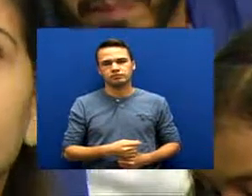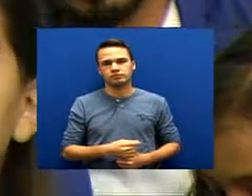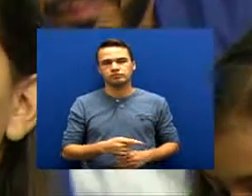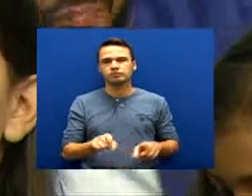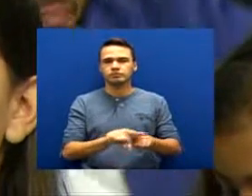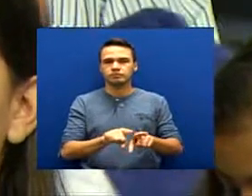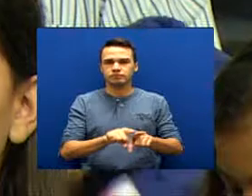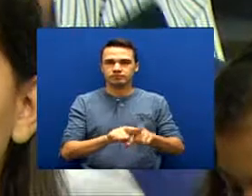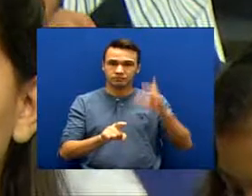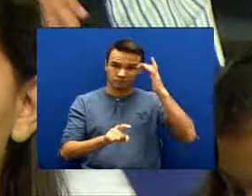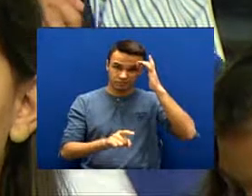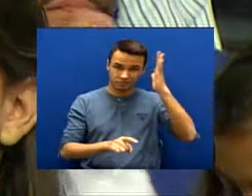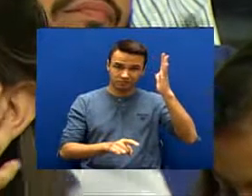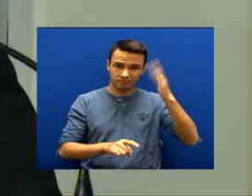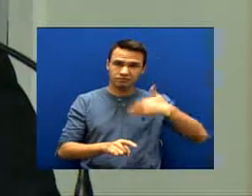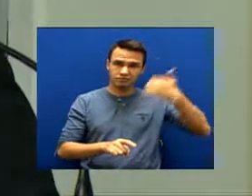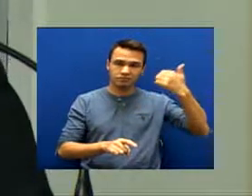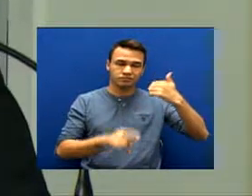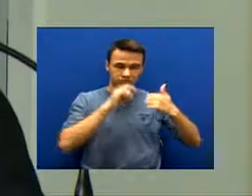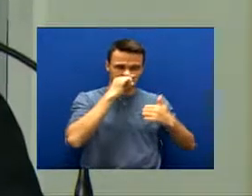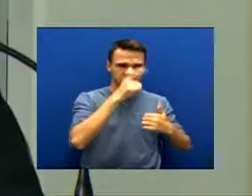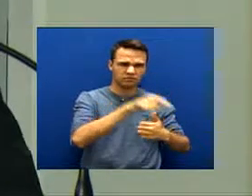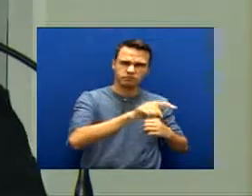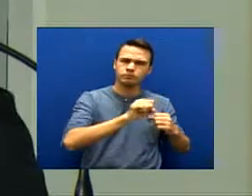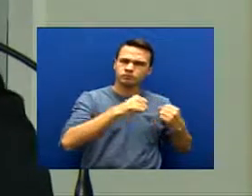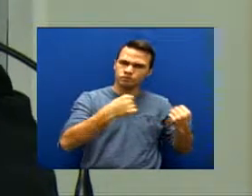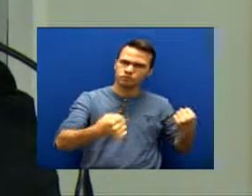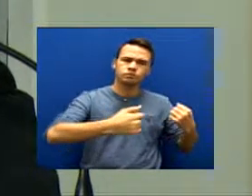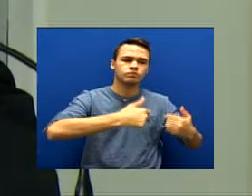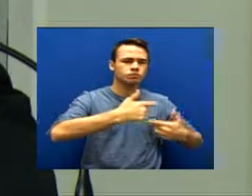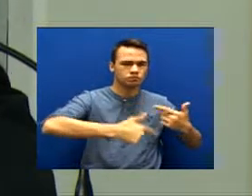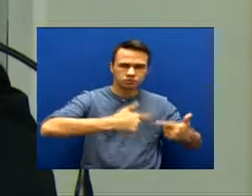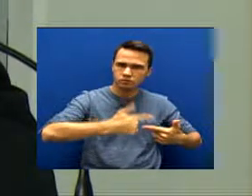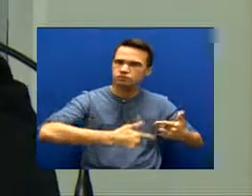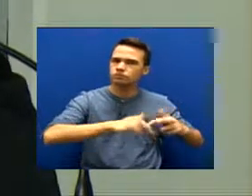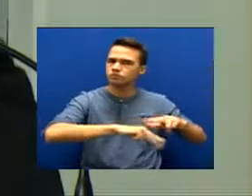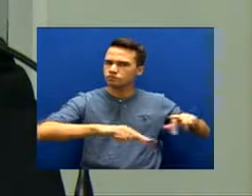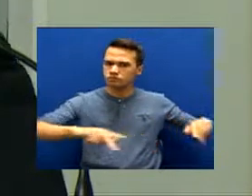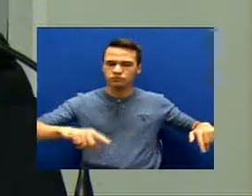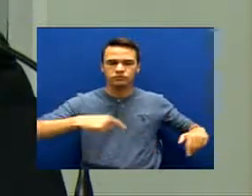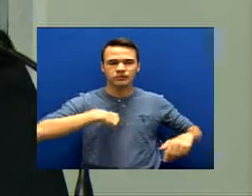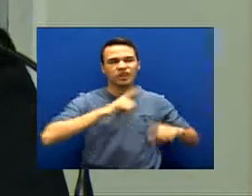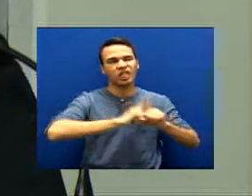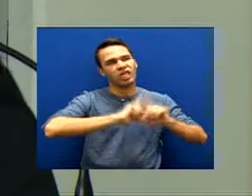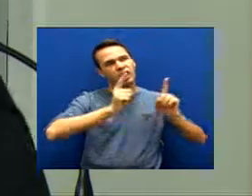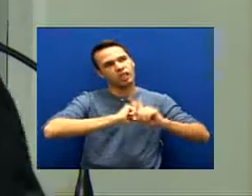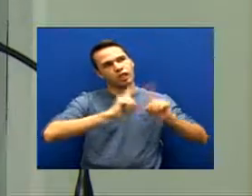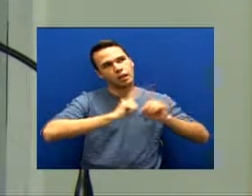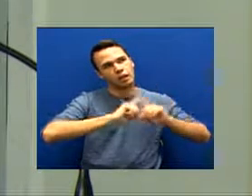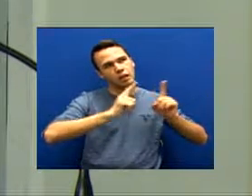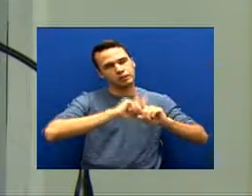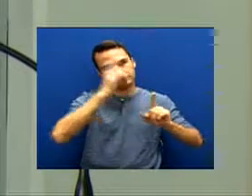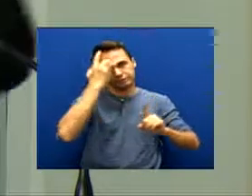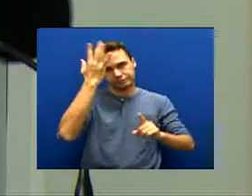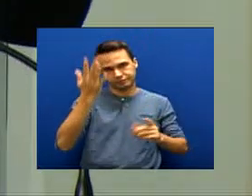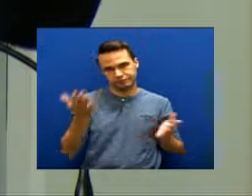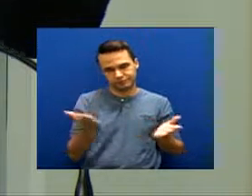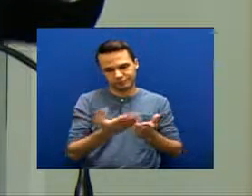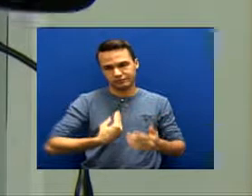Deus. Nós encontramos algumas outras traduções. Por exemplo, na nossa tradução da Sociedade